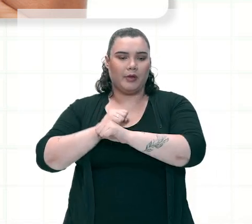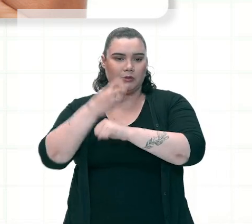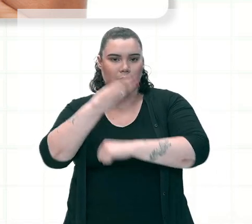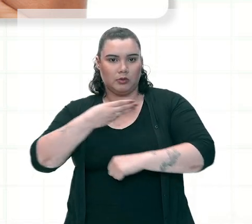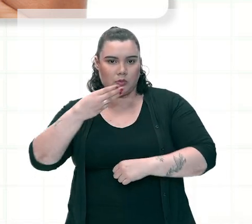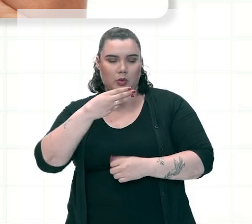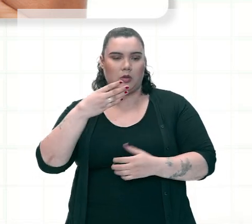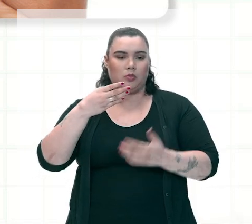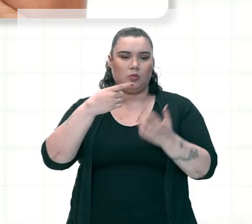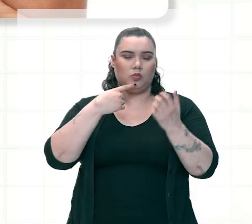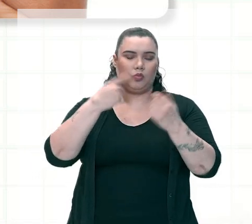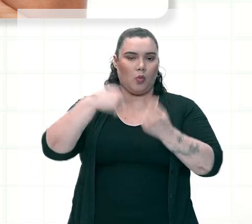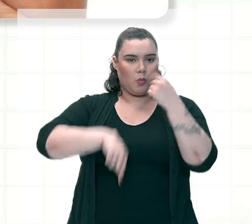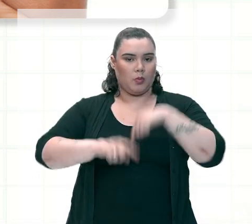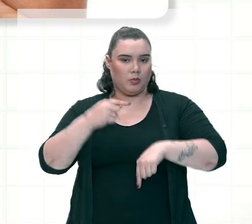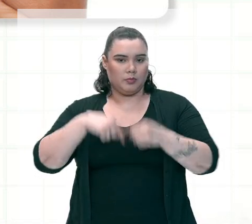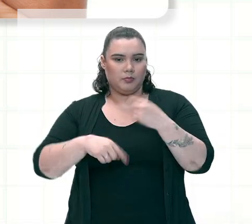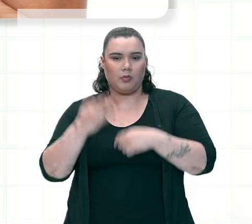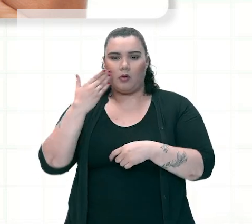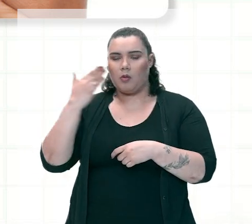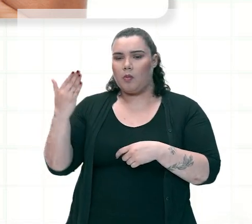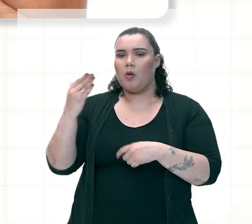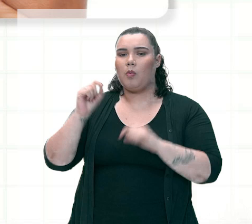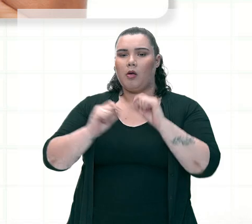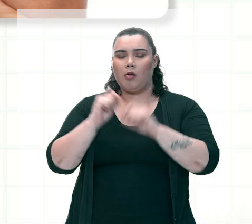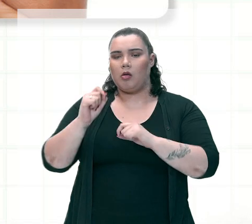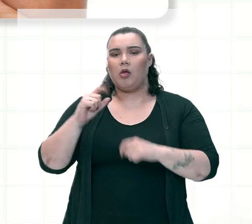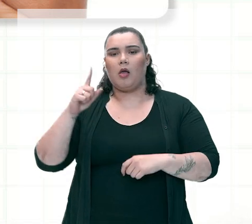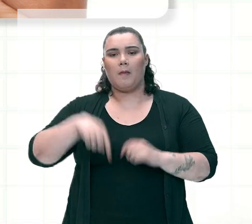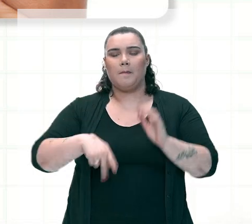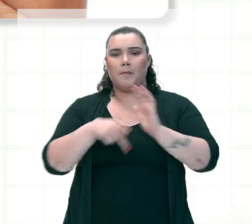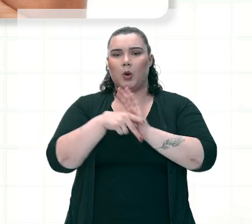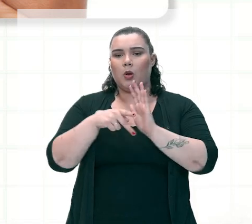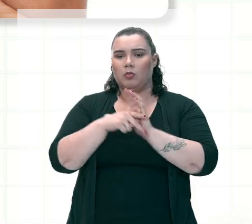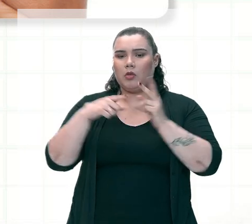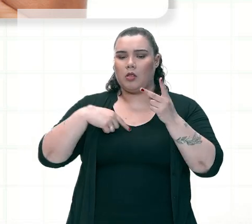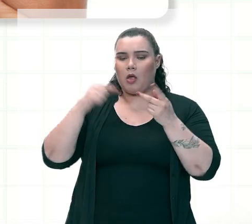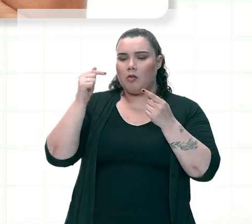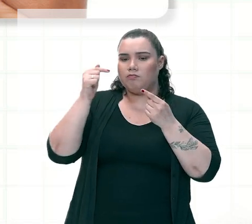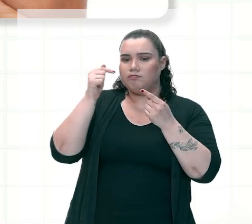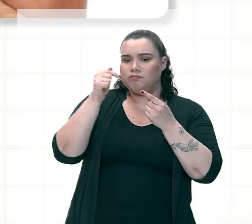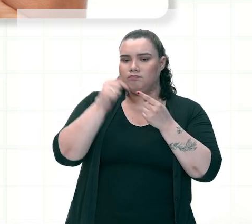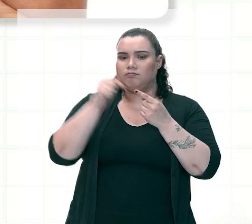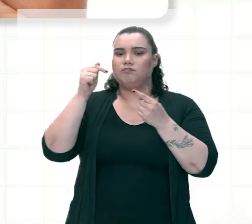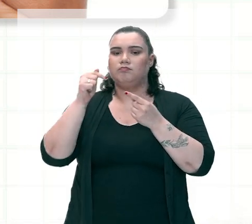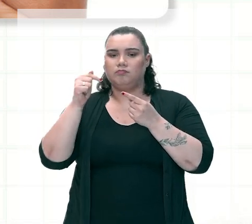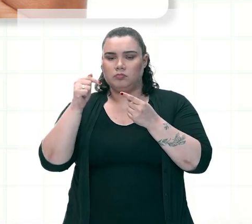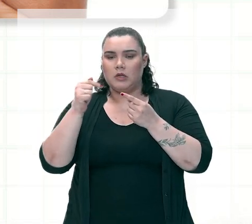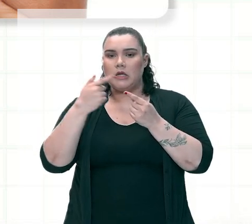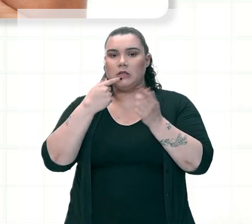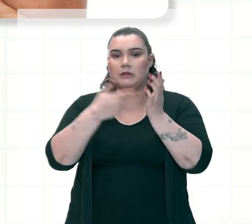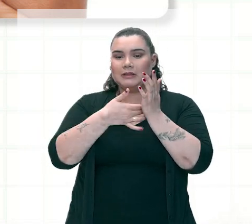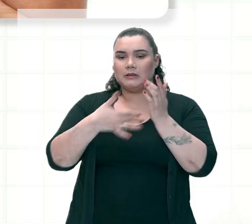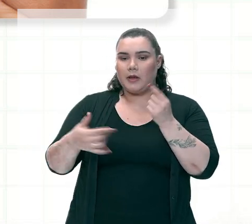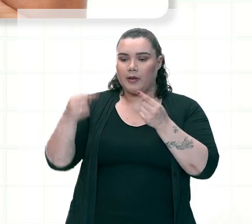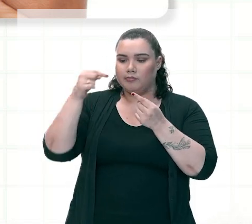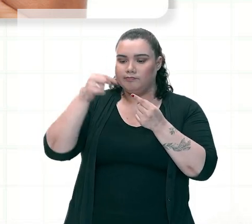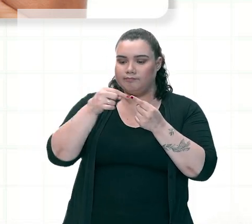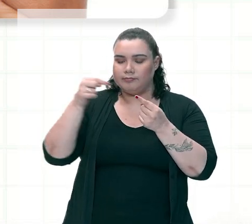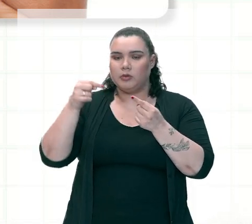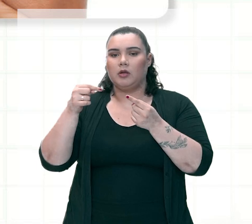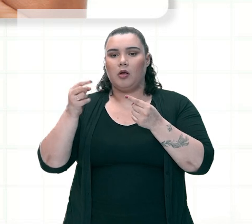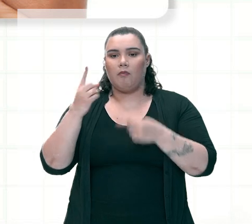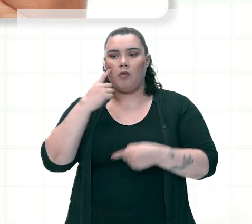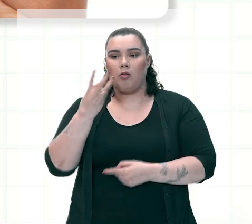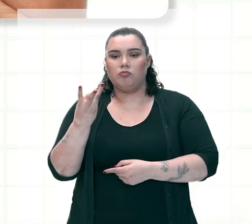resistência à sua ação. Nessa imagem a gente observa aí um exame, que é feito, um teste na verdade, que é feito, tirado uma amostra de sangue ali